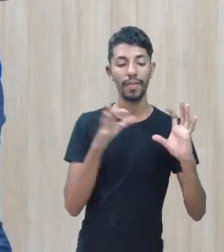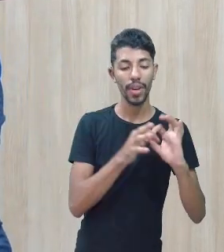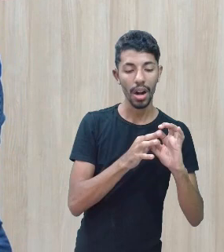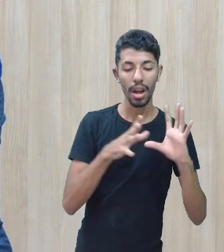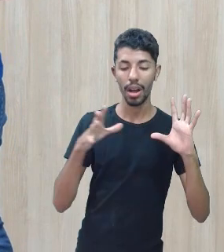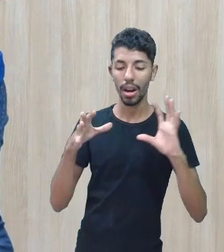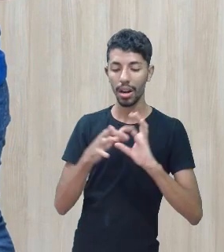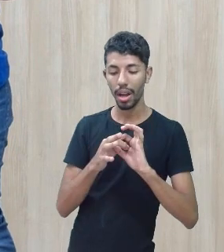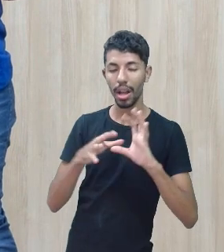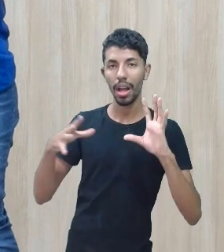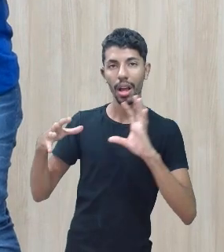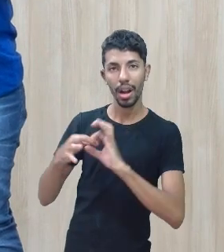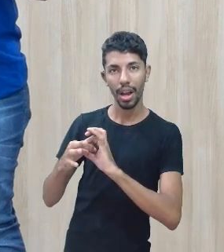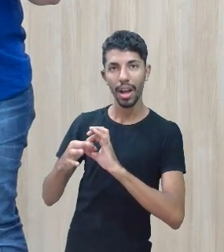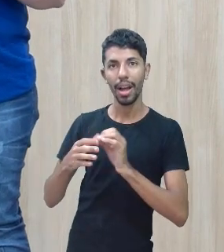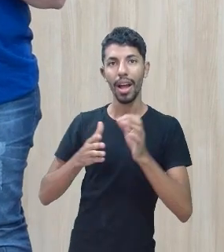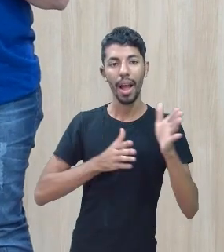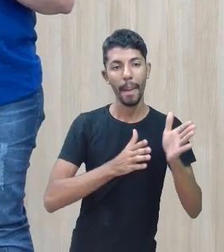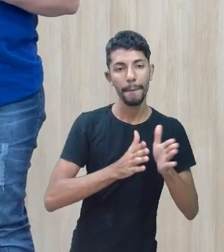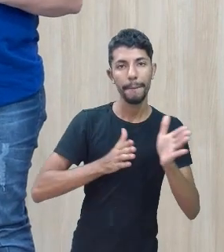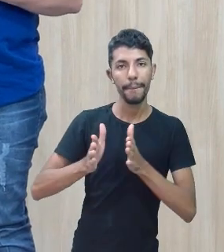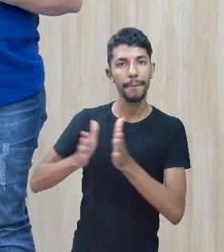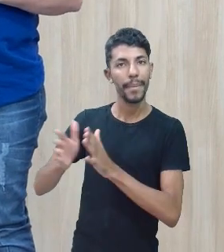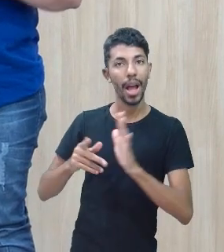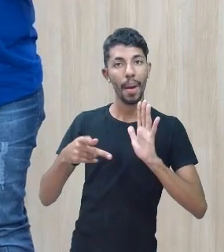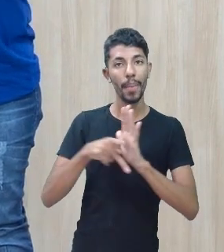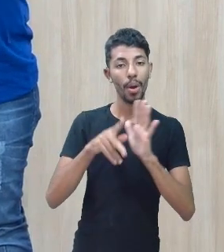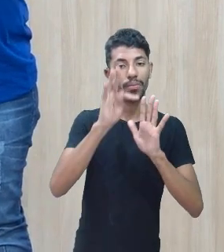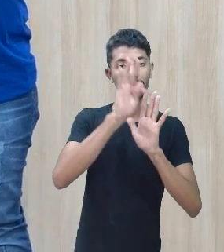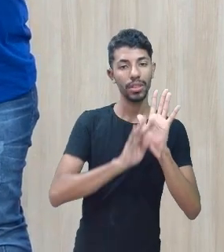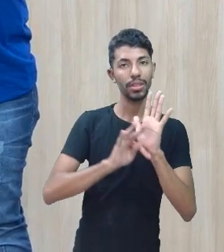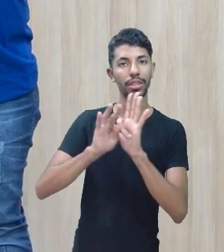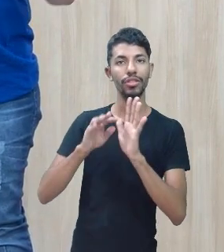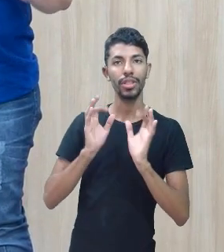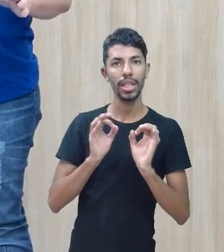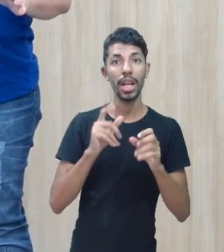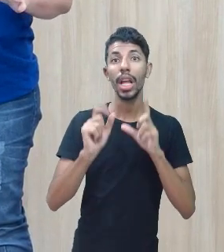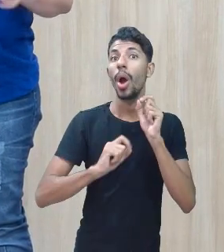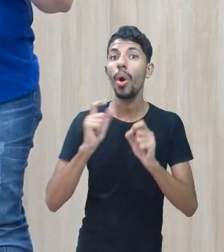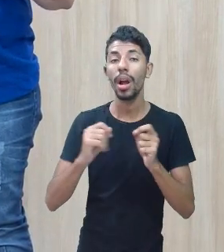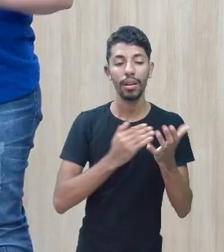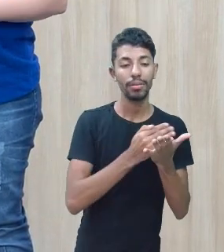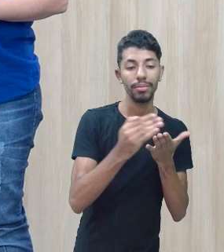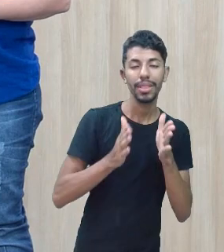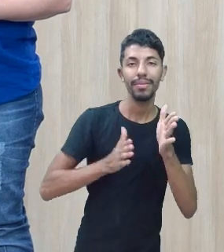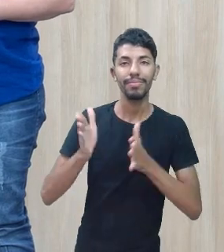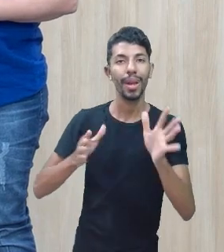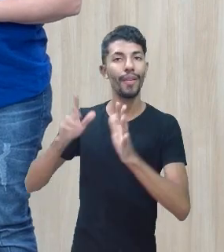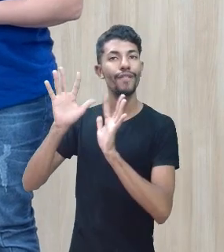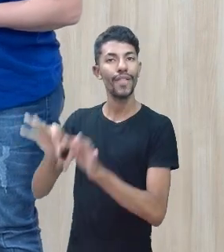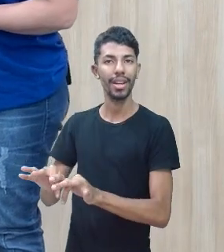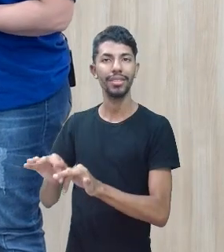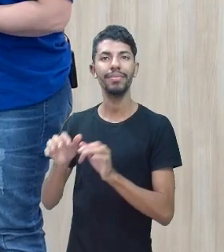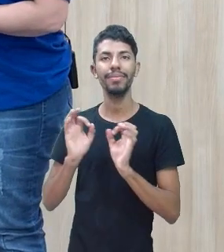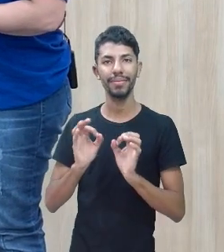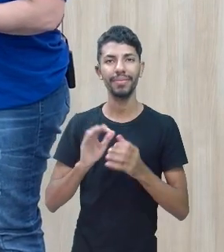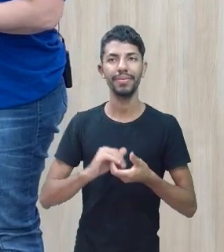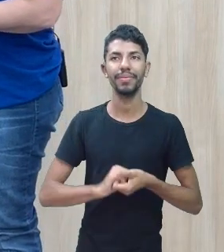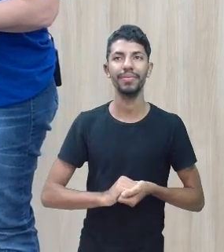ligando, conectando as partes do texto, que é o início, o meio e o fim.